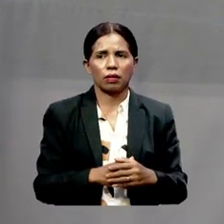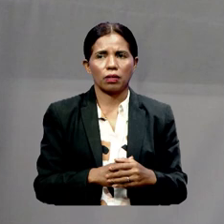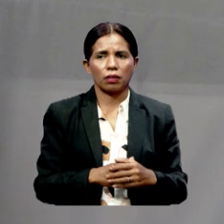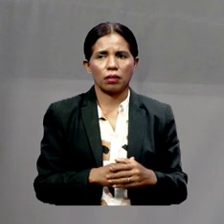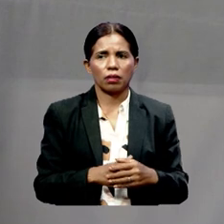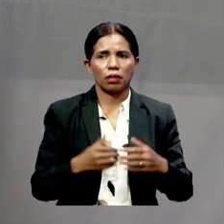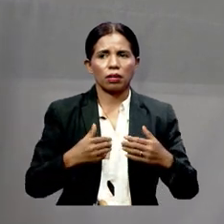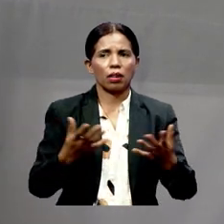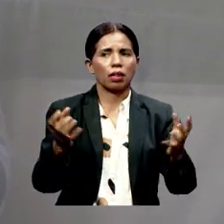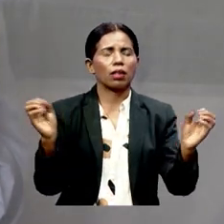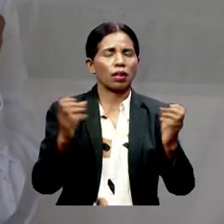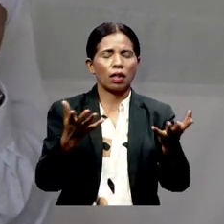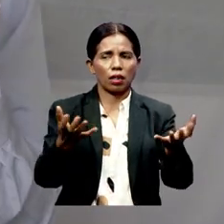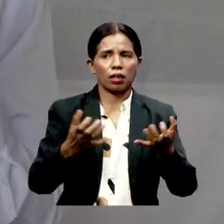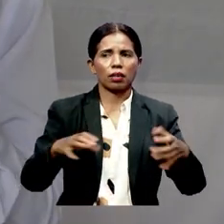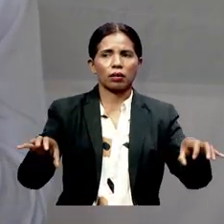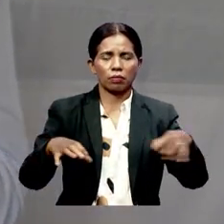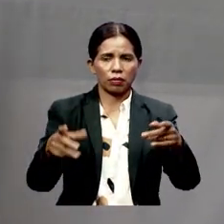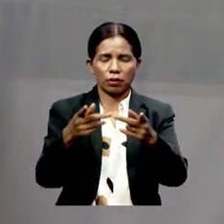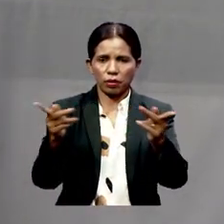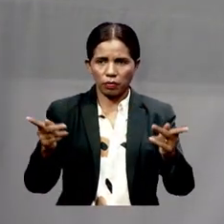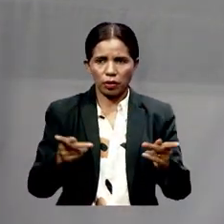iha wanta la iha wanta servisi ona iha nefati.